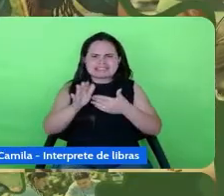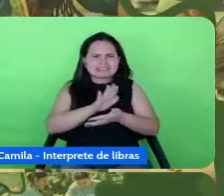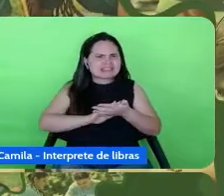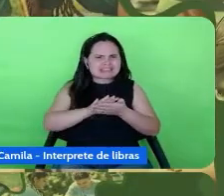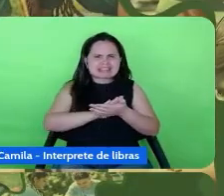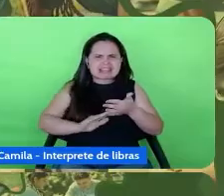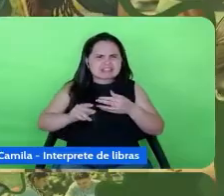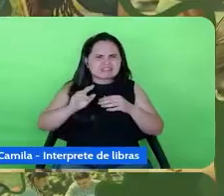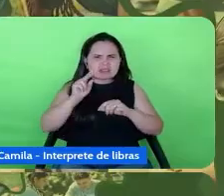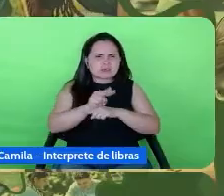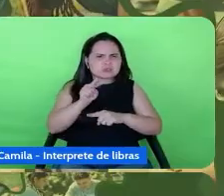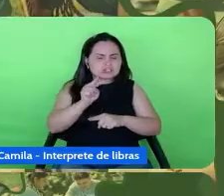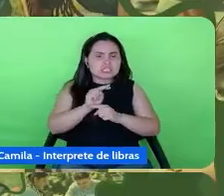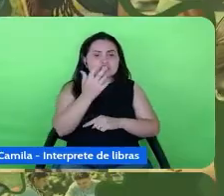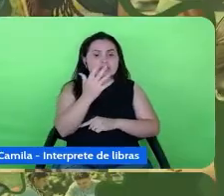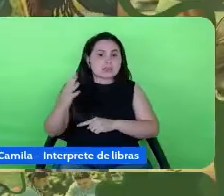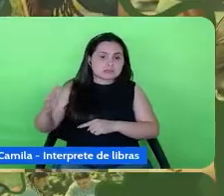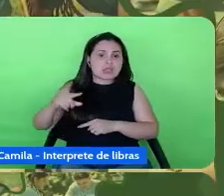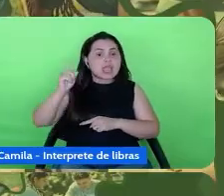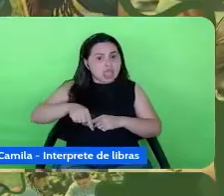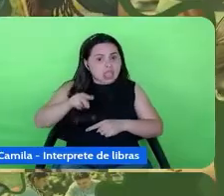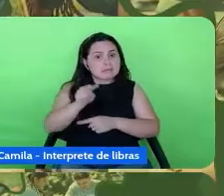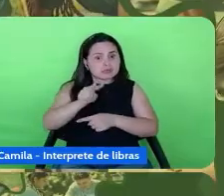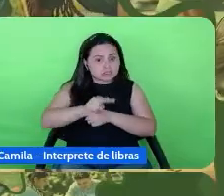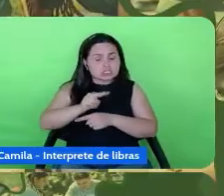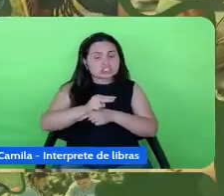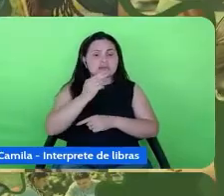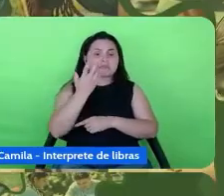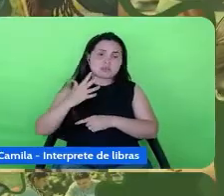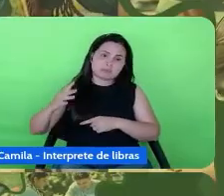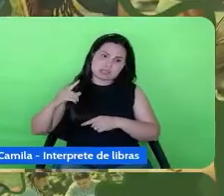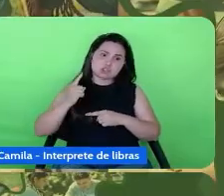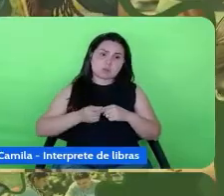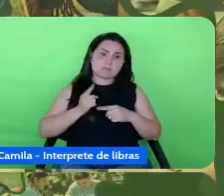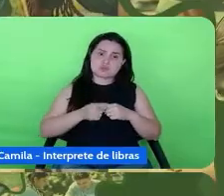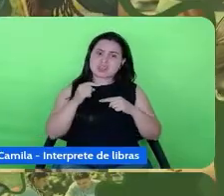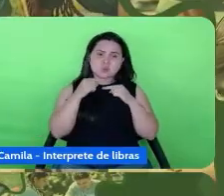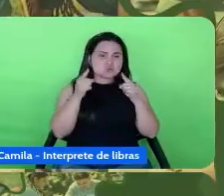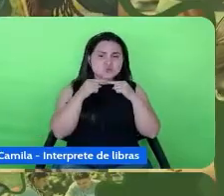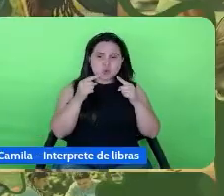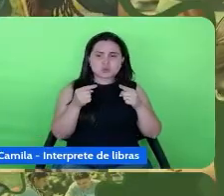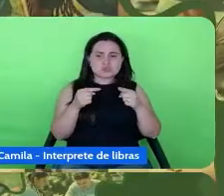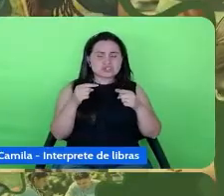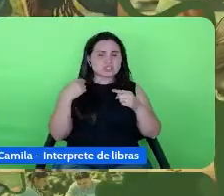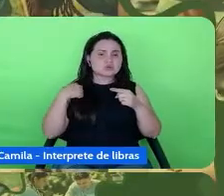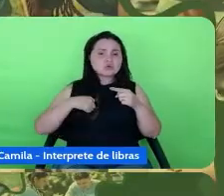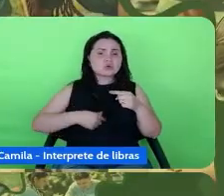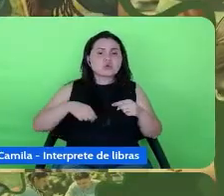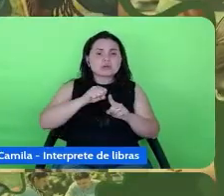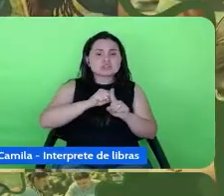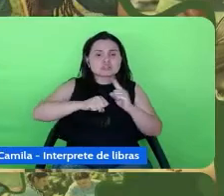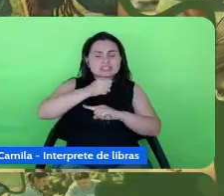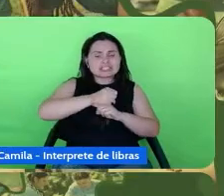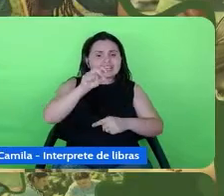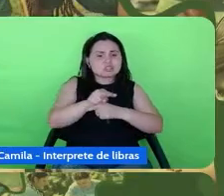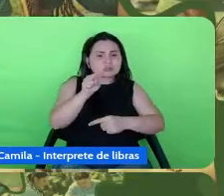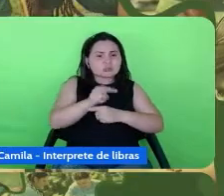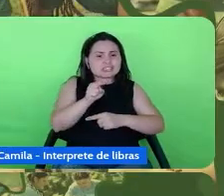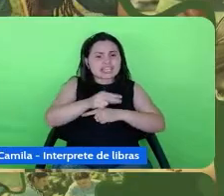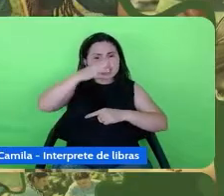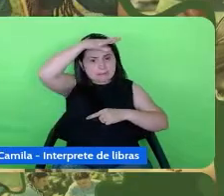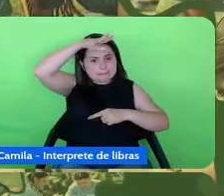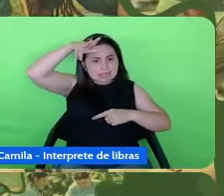meio ambiente. Isso tem tudo a ver com proteger meio ambiente, porque eu não consigo viabilizar uma sociedade que a gente protege a Amazônia